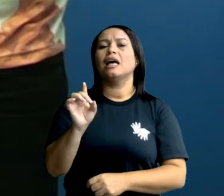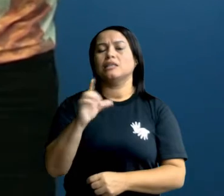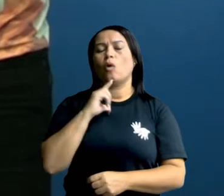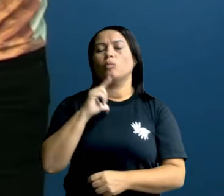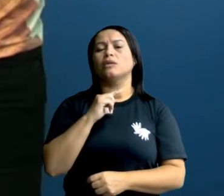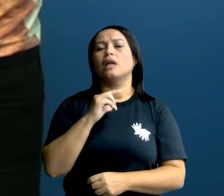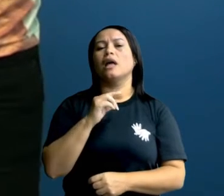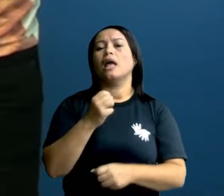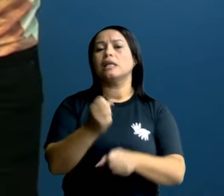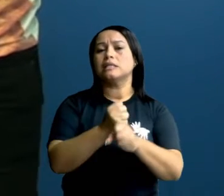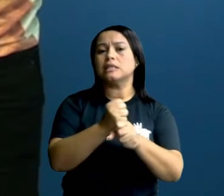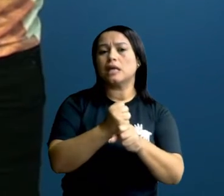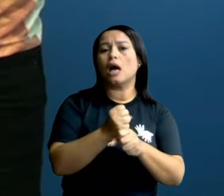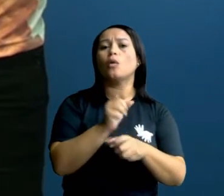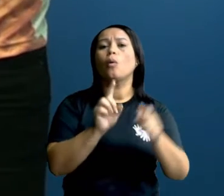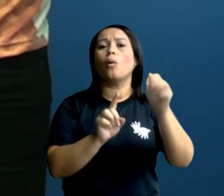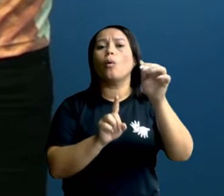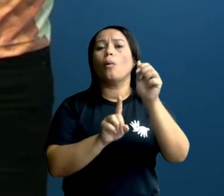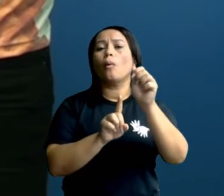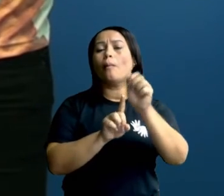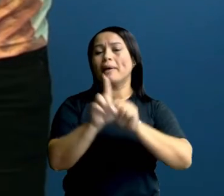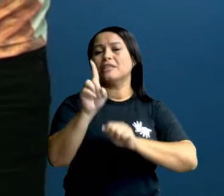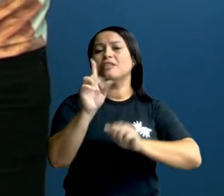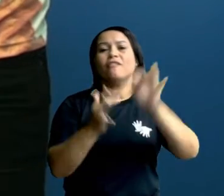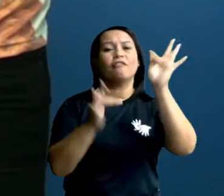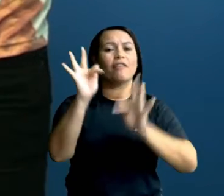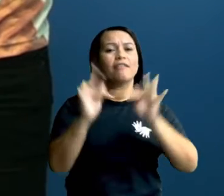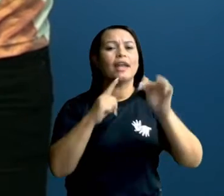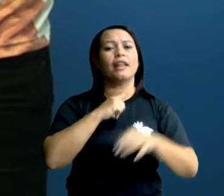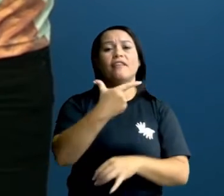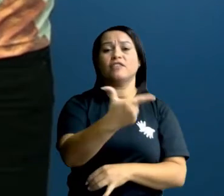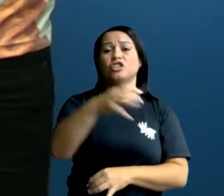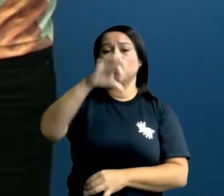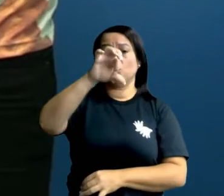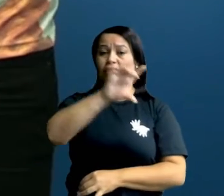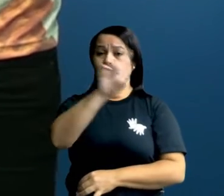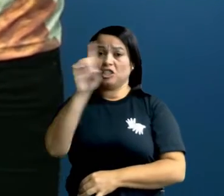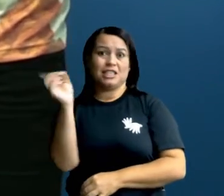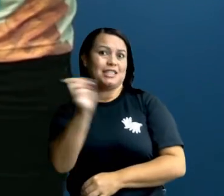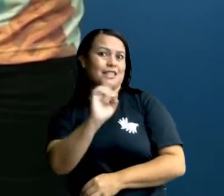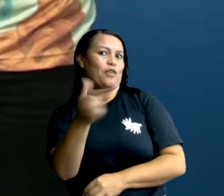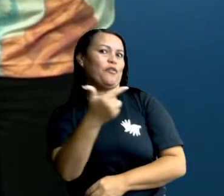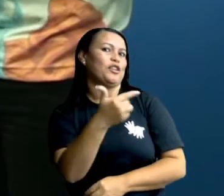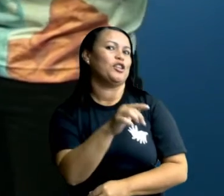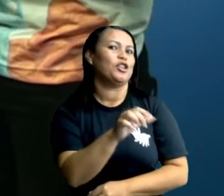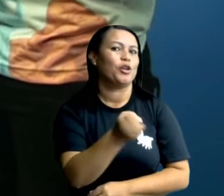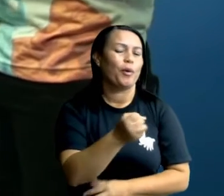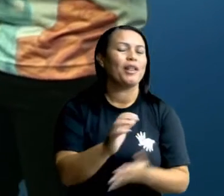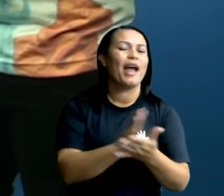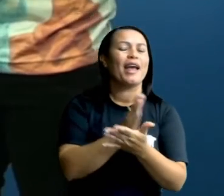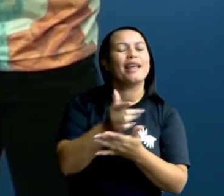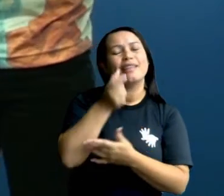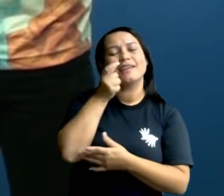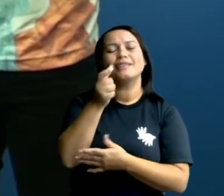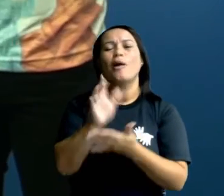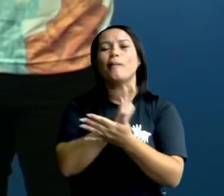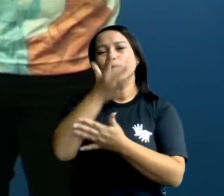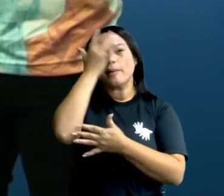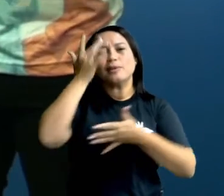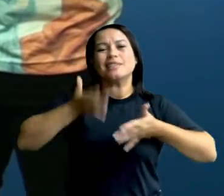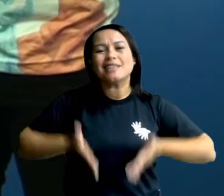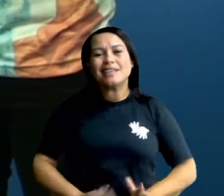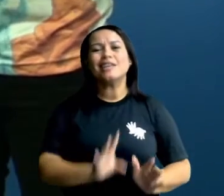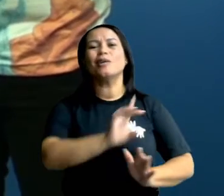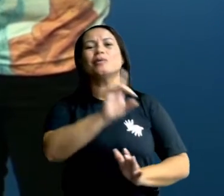o ano bissexto, o mês de fevereiro passa a ter 29 dias e não 28, e aí é interessante até pessoas que fazem, né, nasceram